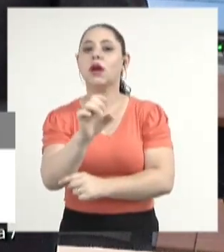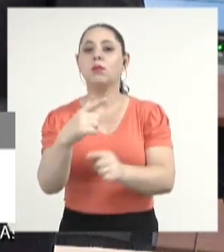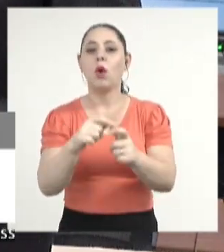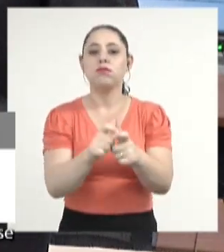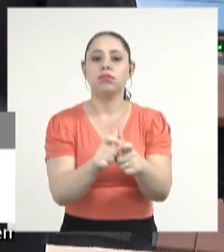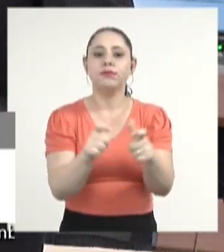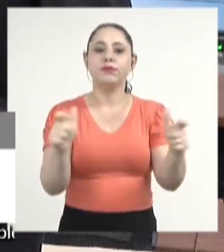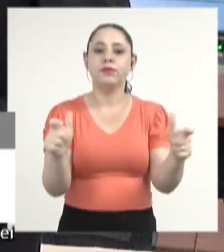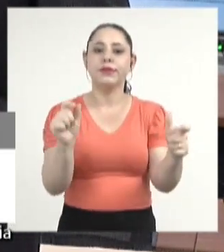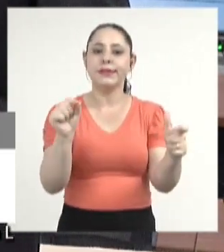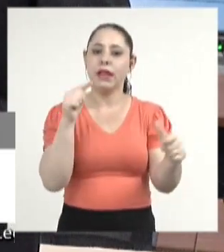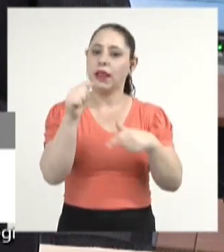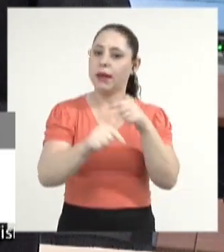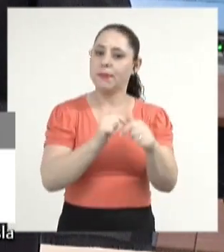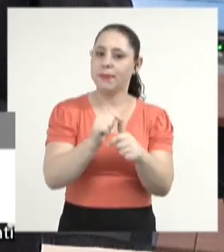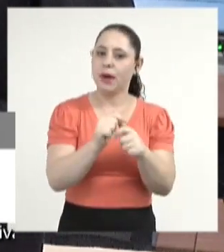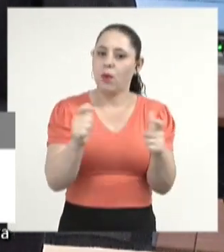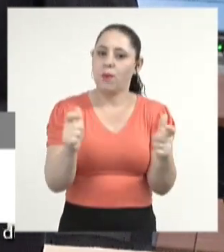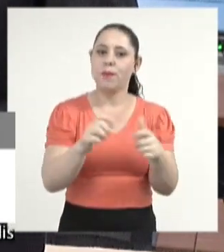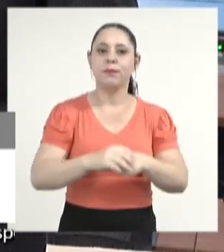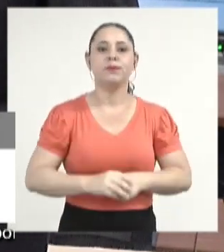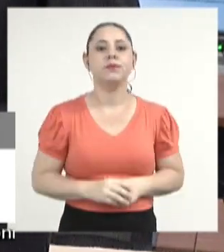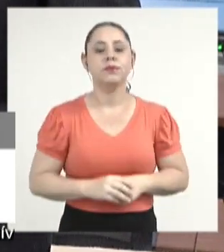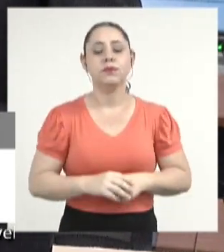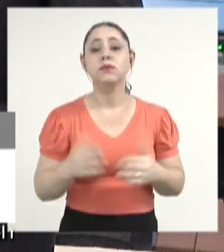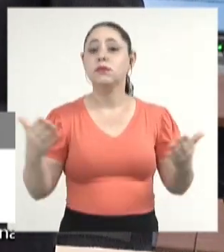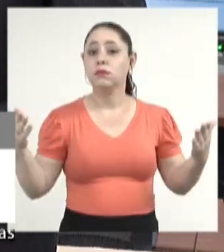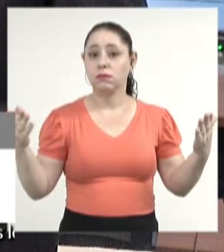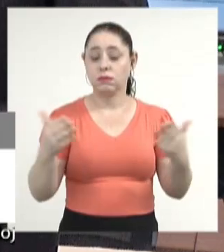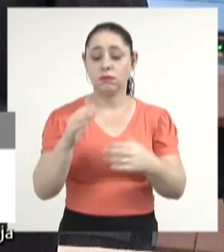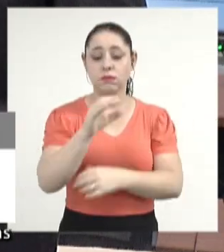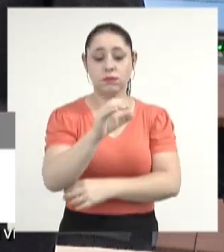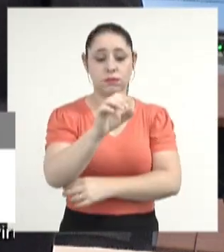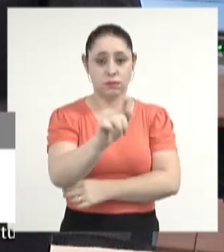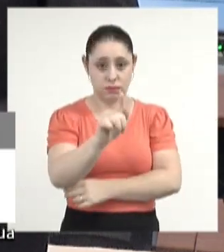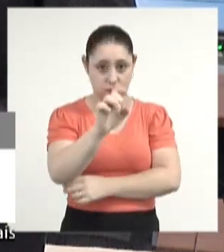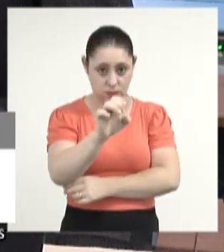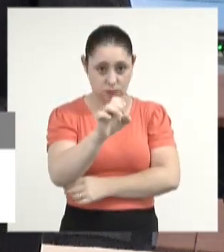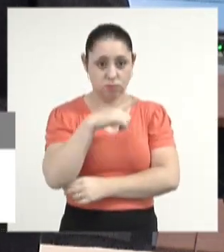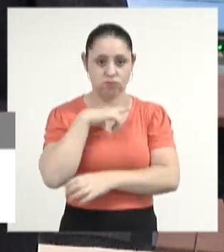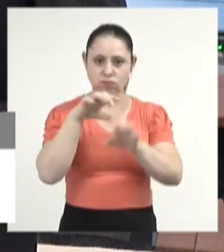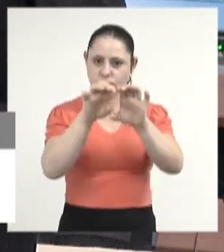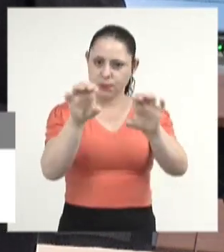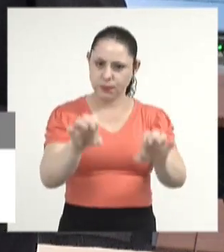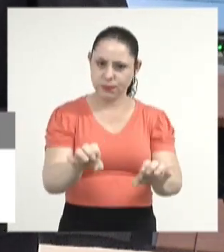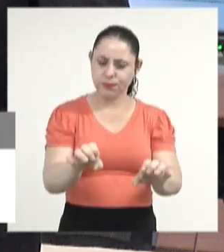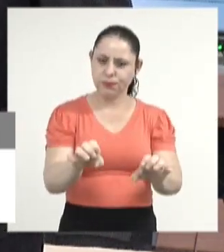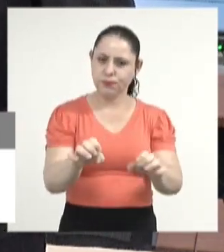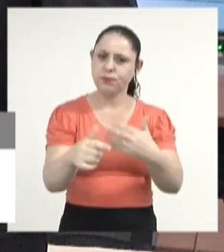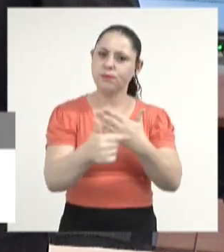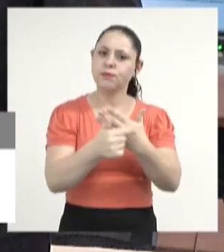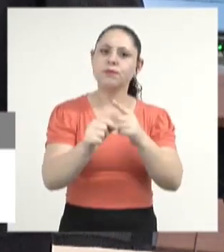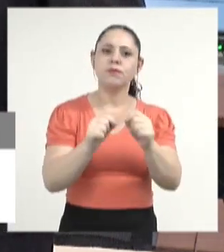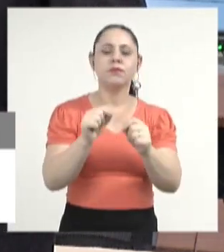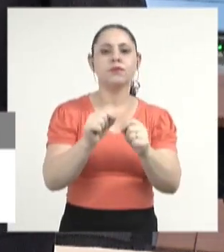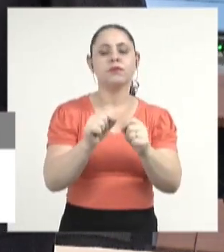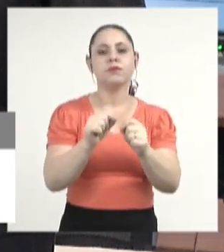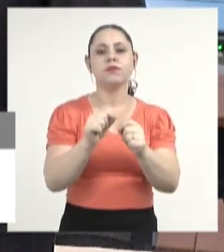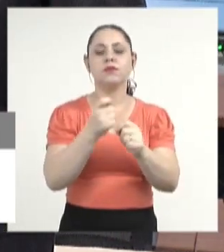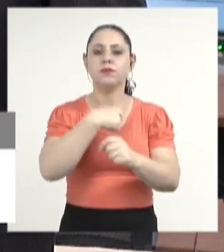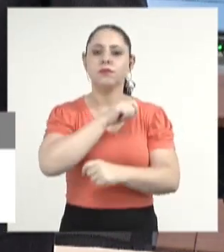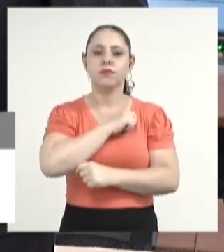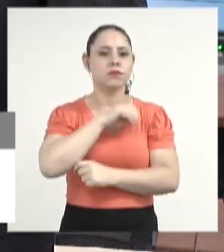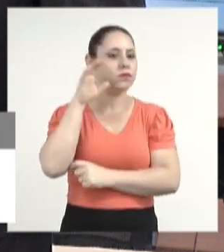da ampliação da sua atuação. Atualmente, a CGE está estruturada com as macrofunções, né?